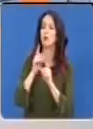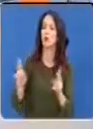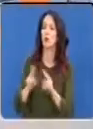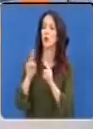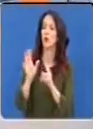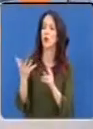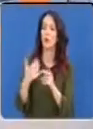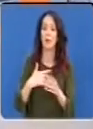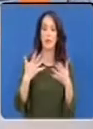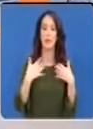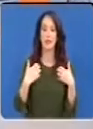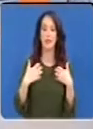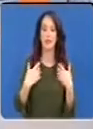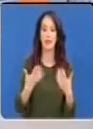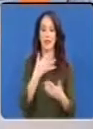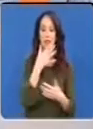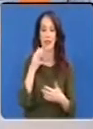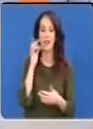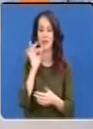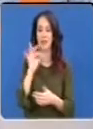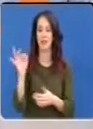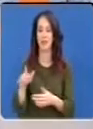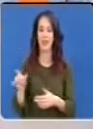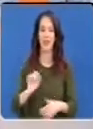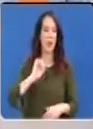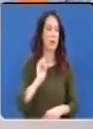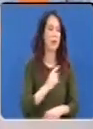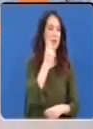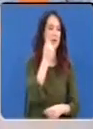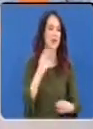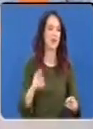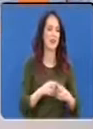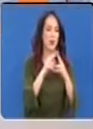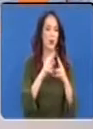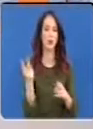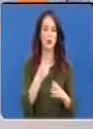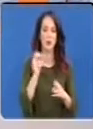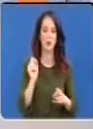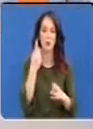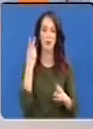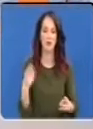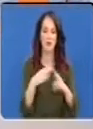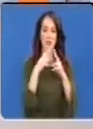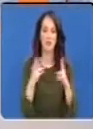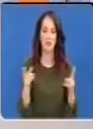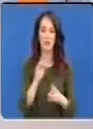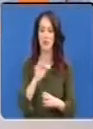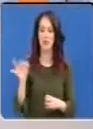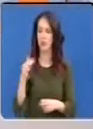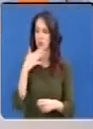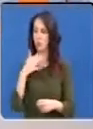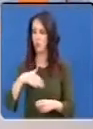Olha, tivemos no, na sexta-feira no aniversário do FF. Não, é isso, a primeira vez. A primeira vez. O FF fez